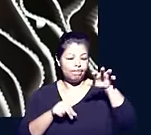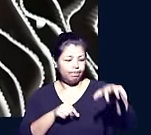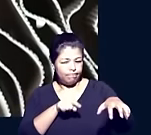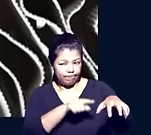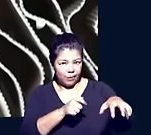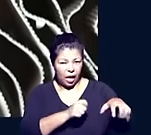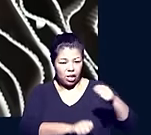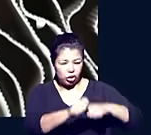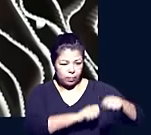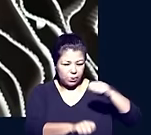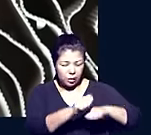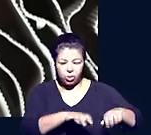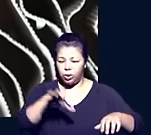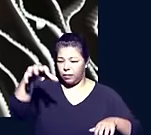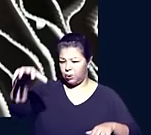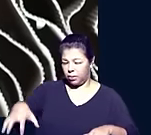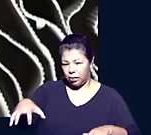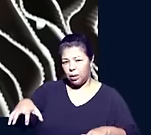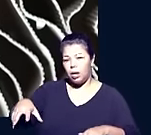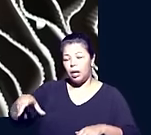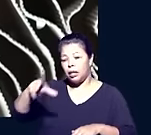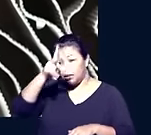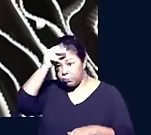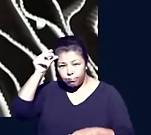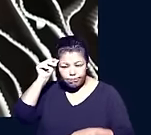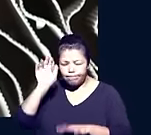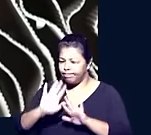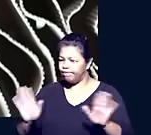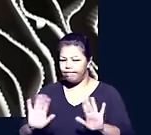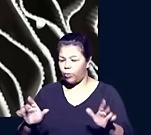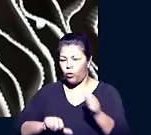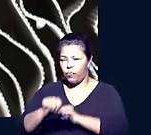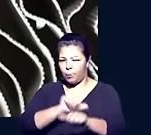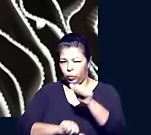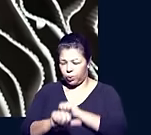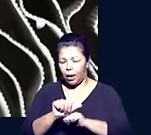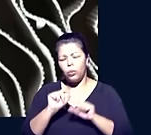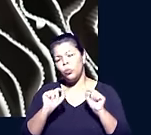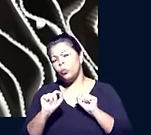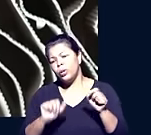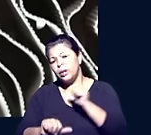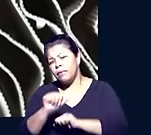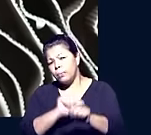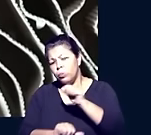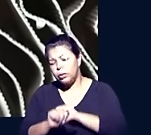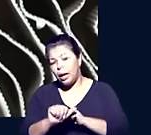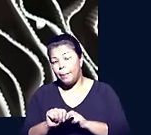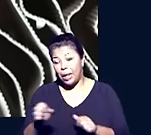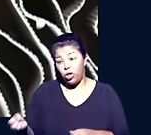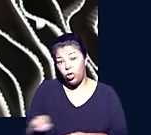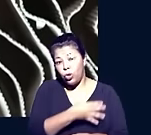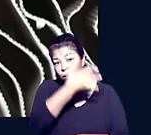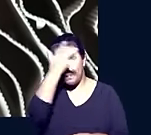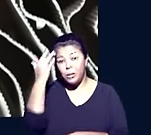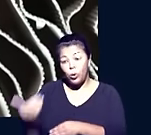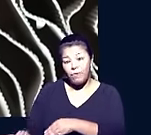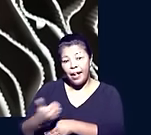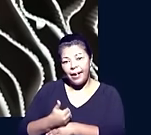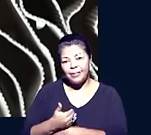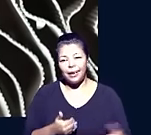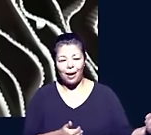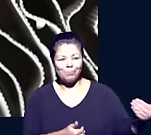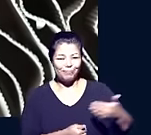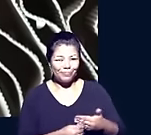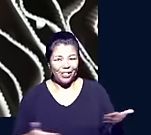ela preserva Toda a relação o que ela vai mudar são paraos novos entrantes você não pode hoje